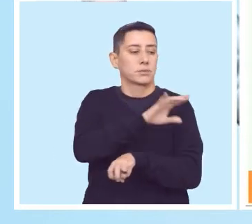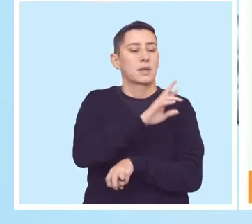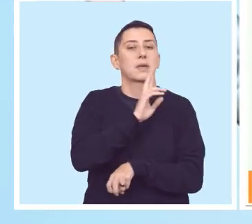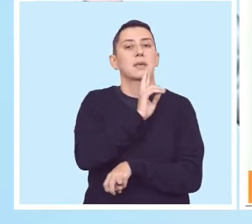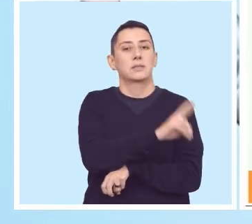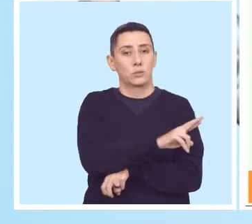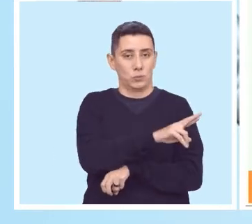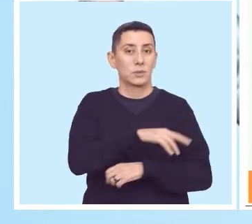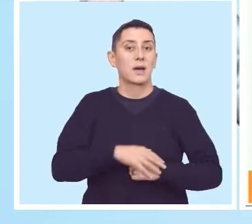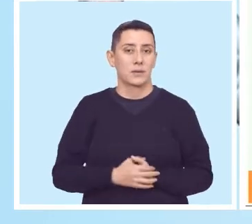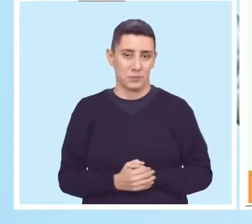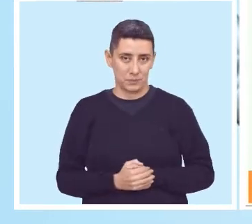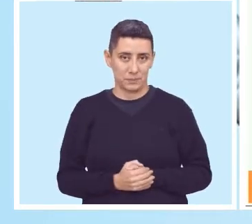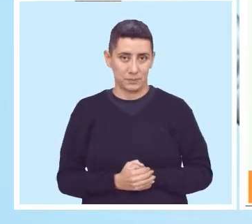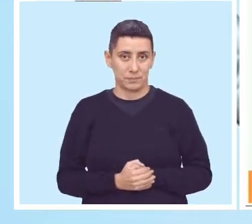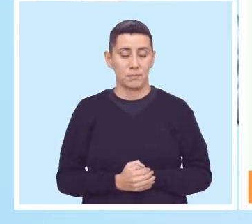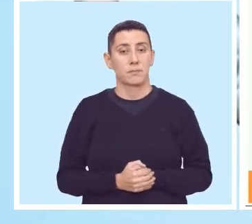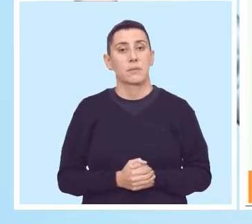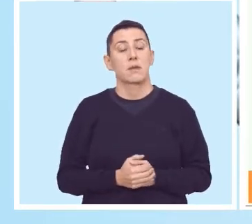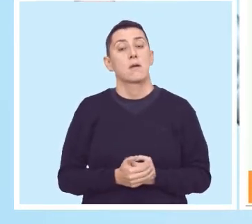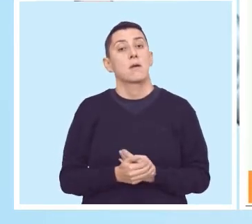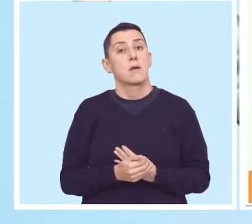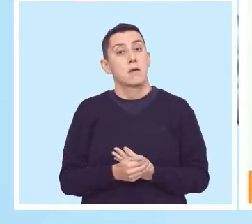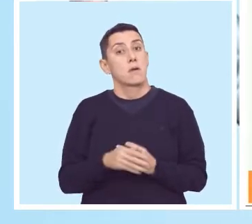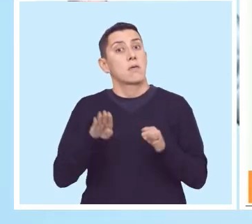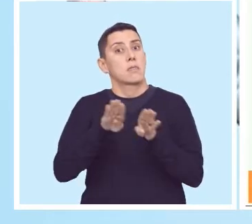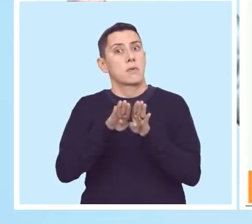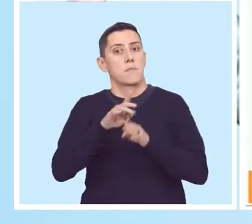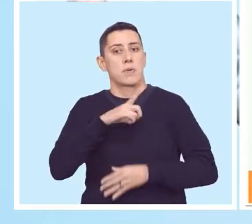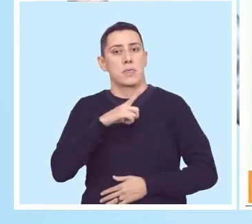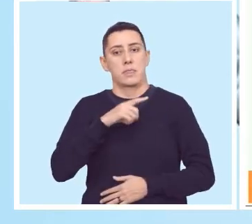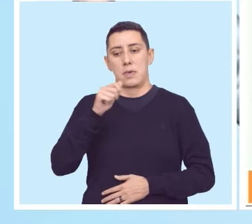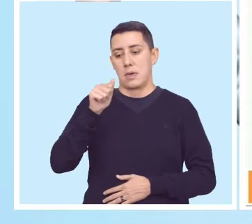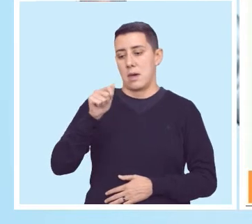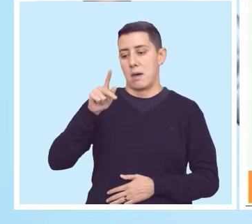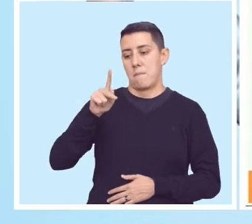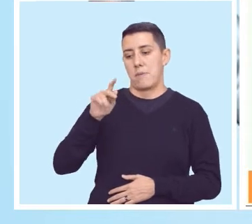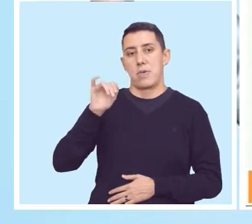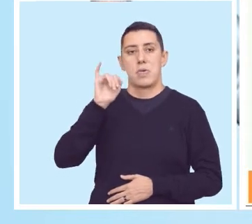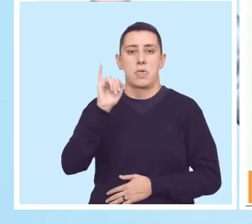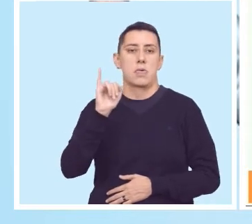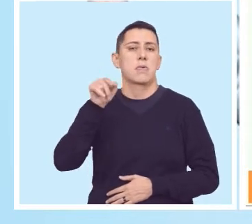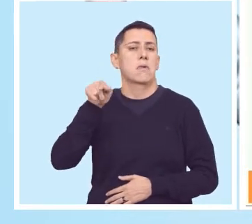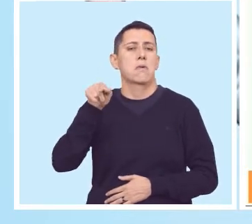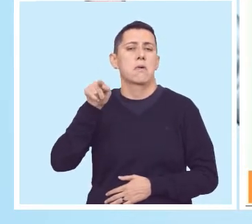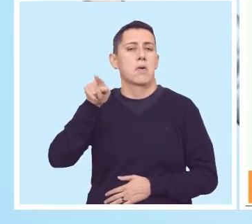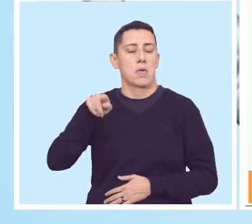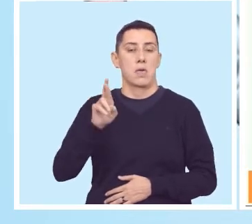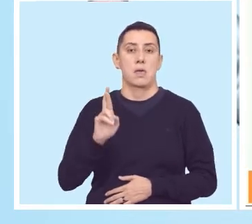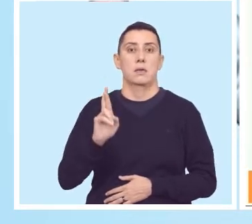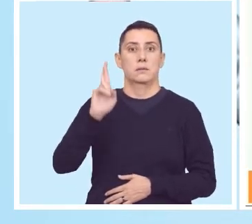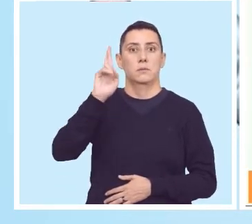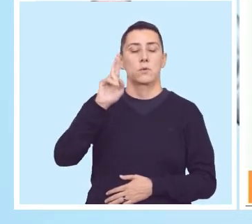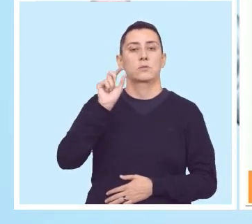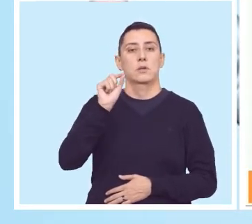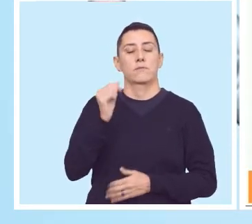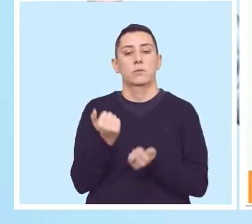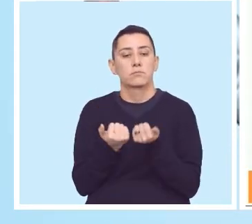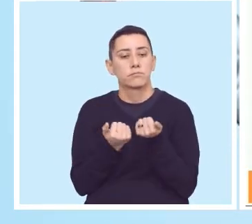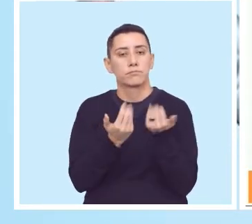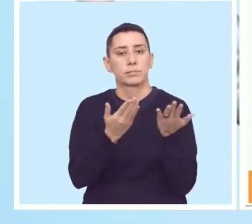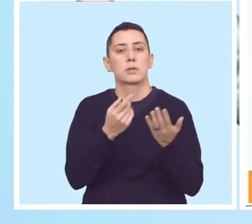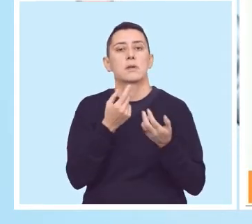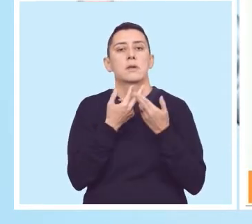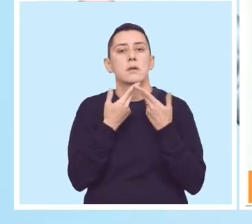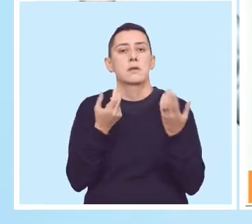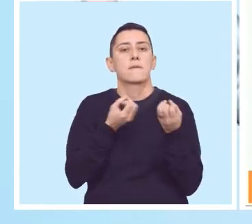possível, temos a implementação de APIs. Basicamente, APIs são responsáveis por disponibilizar os dados armazenados